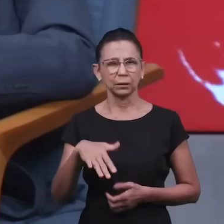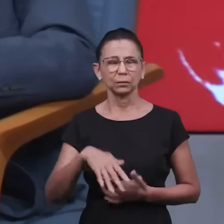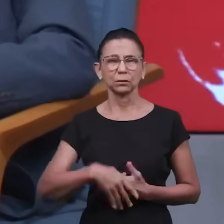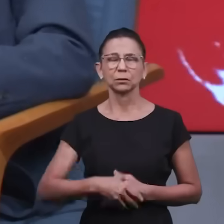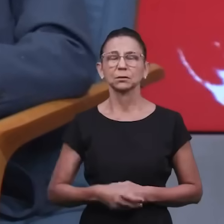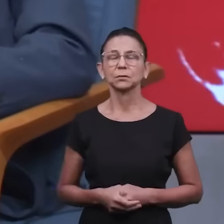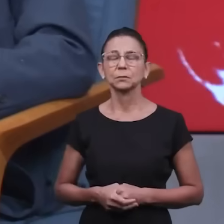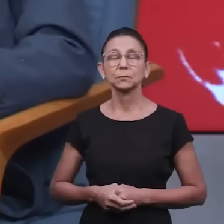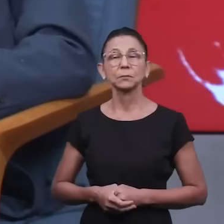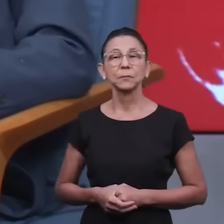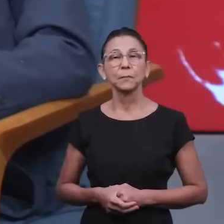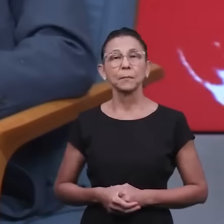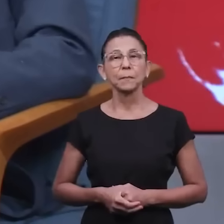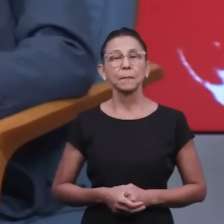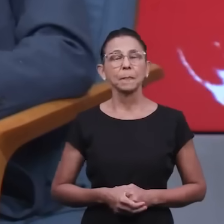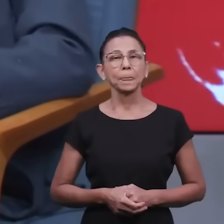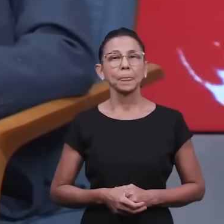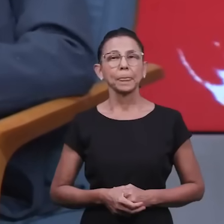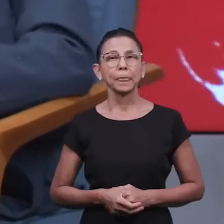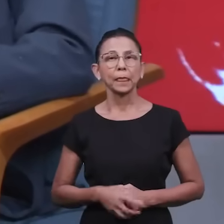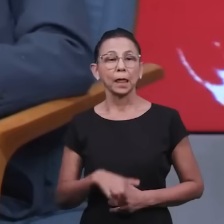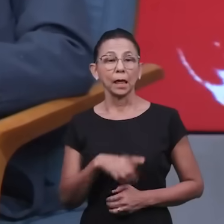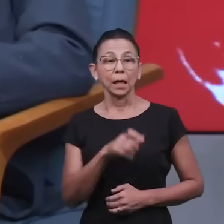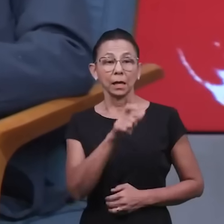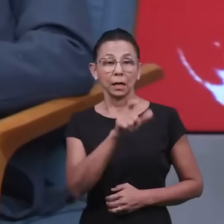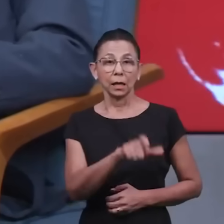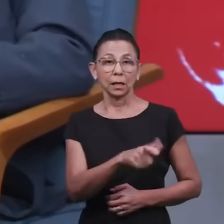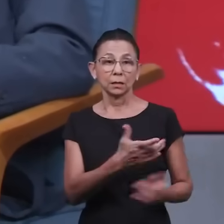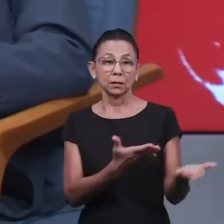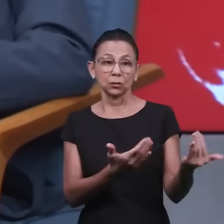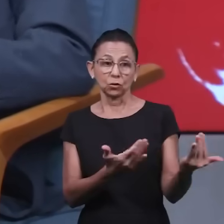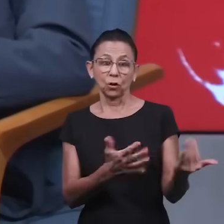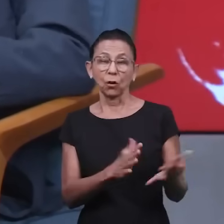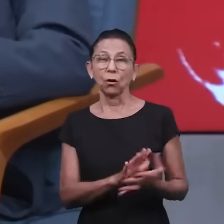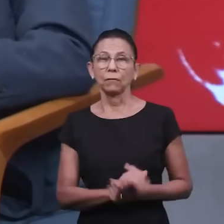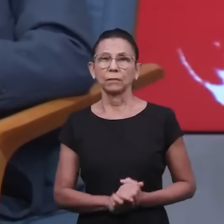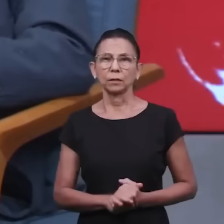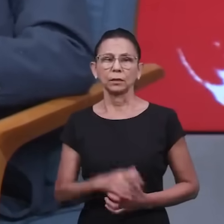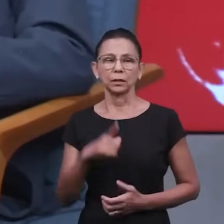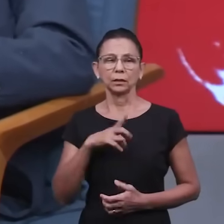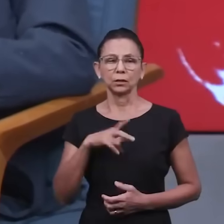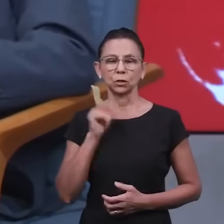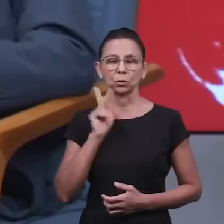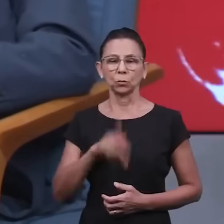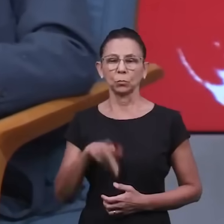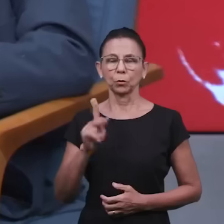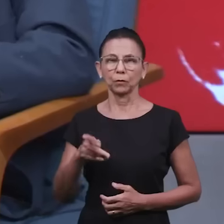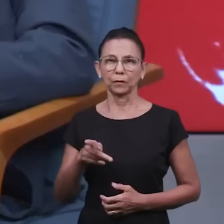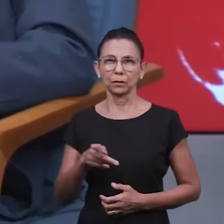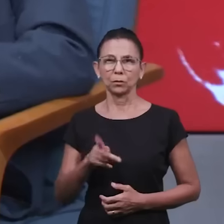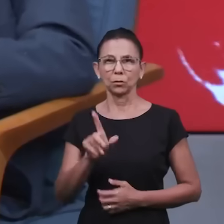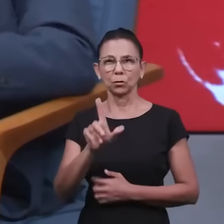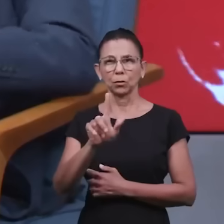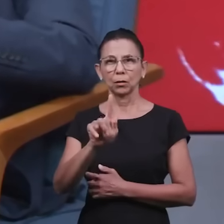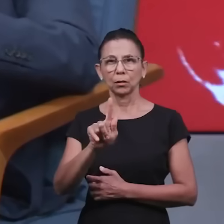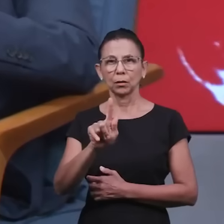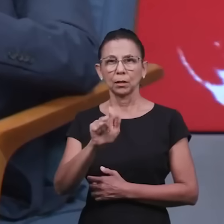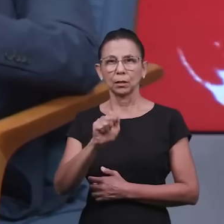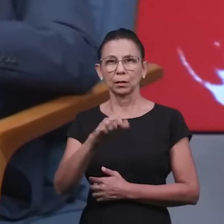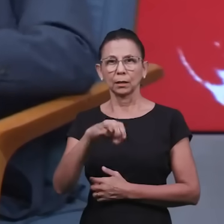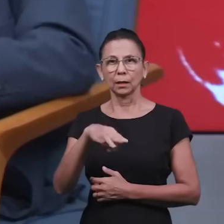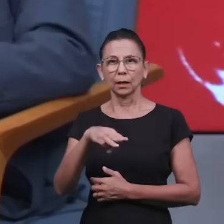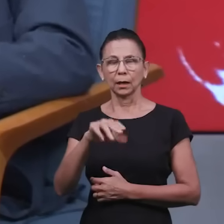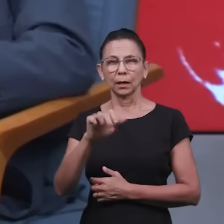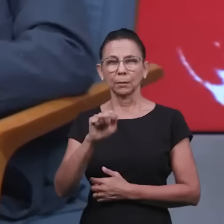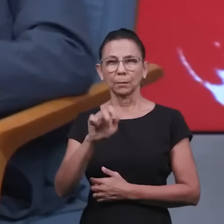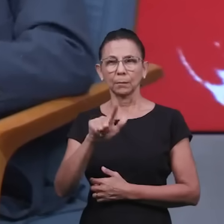Alguns dizem que tinha menos de 30 anos. Esse jovem tinha sido educado aos pés de Gamaliel, que era o maior